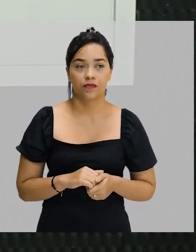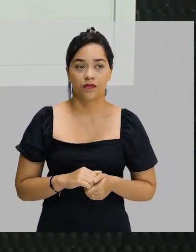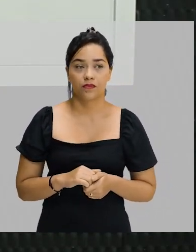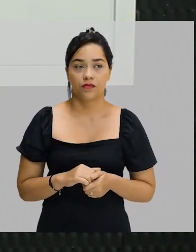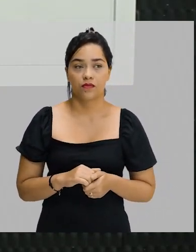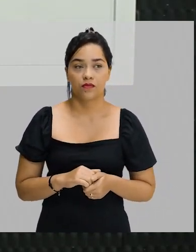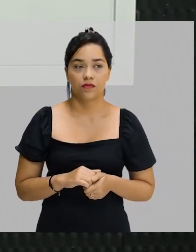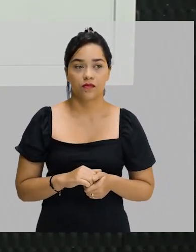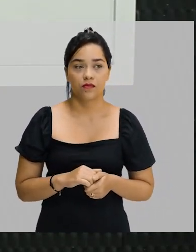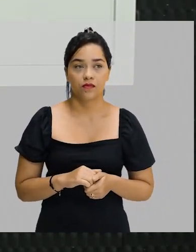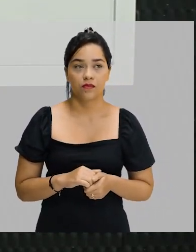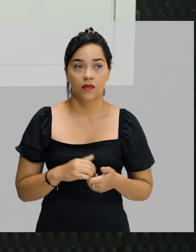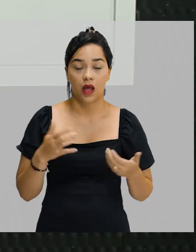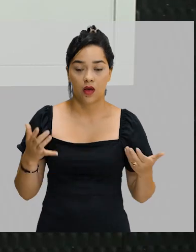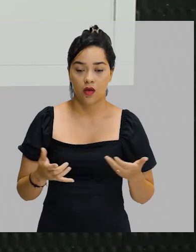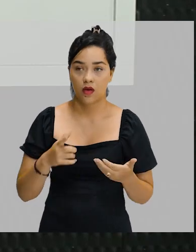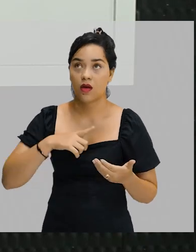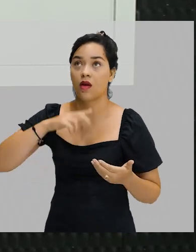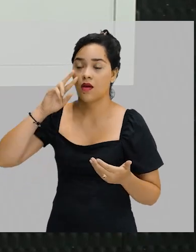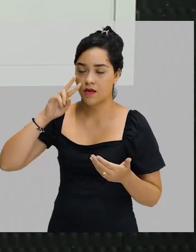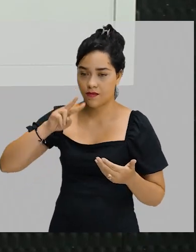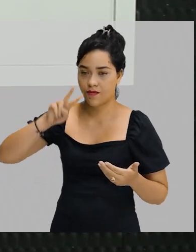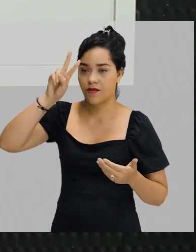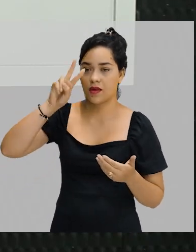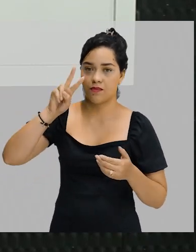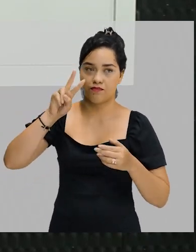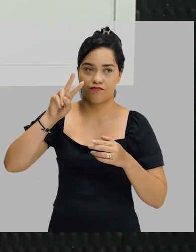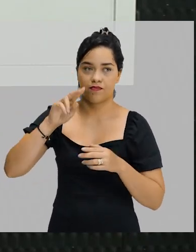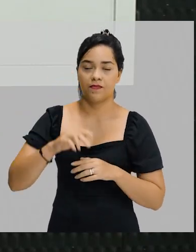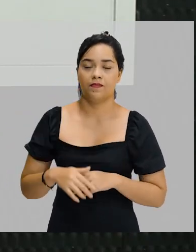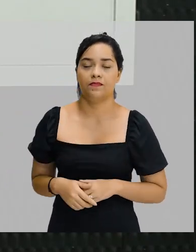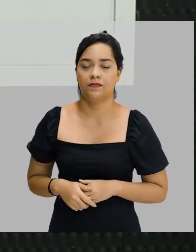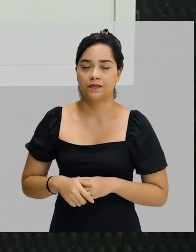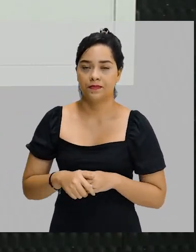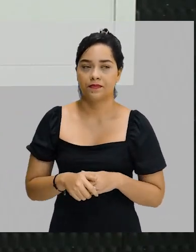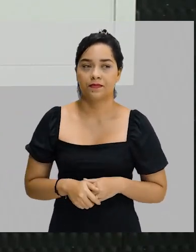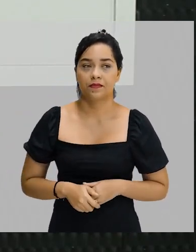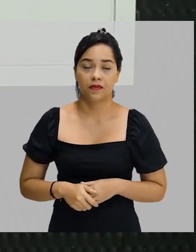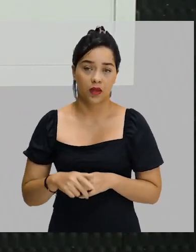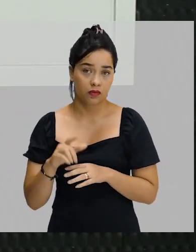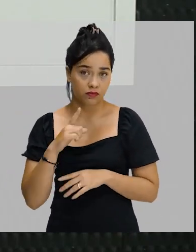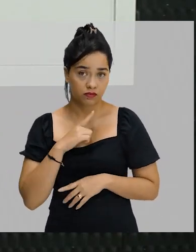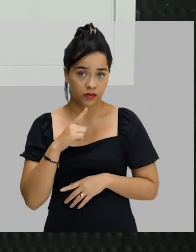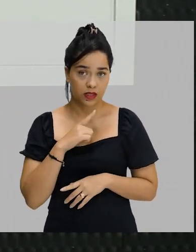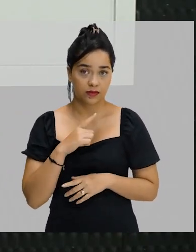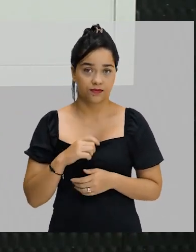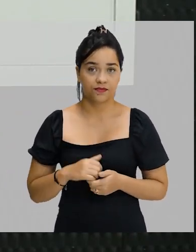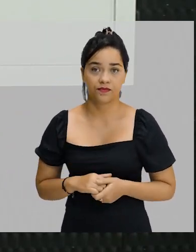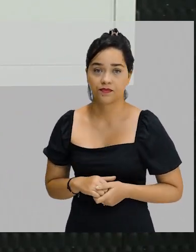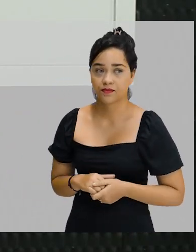Então é o seguinte, agora nós vamos olhar para cima, certo? Então eu tenho,